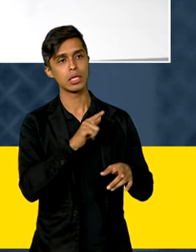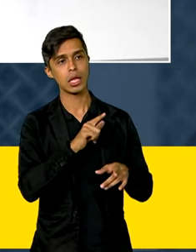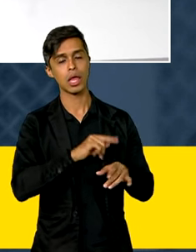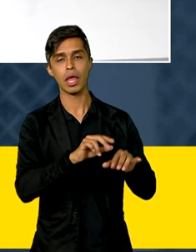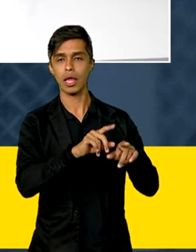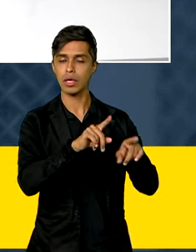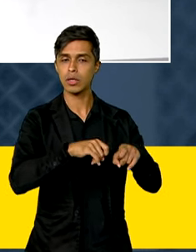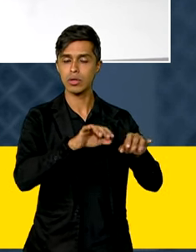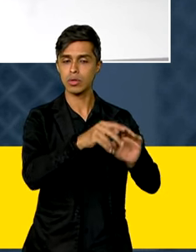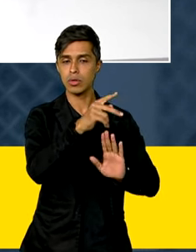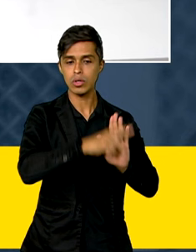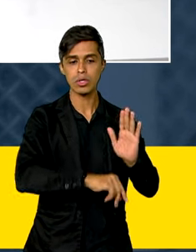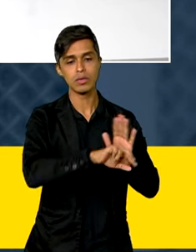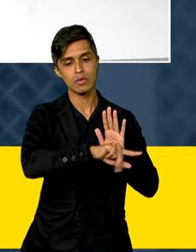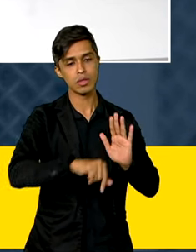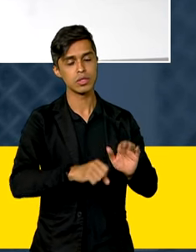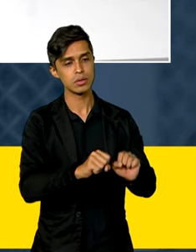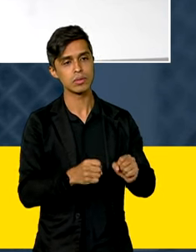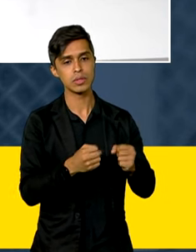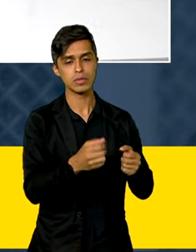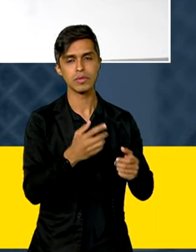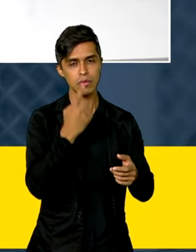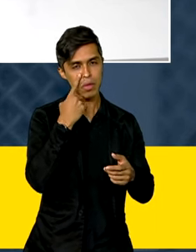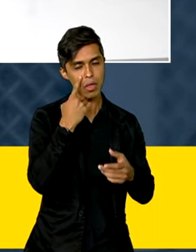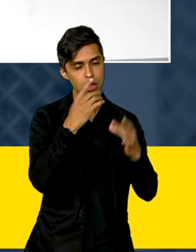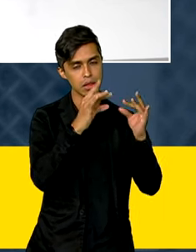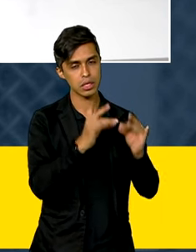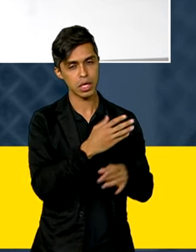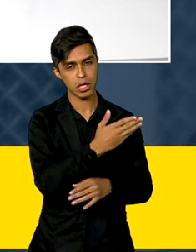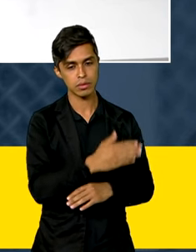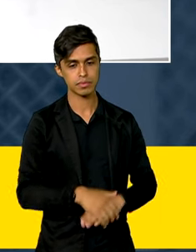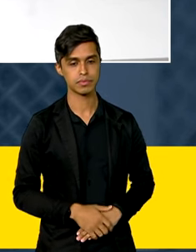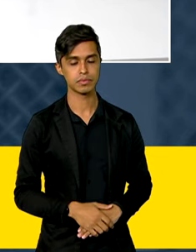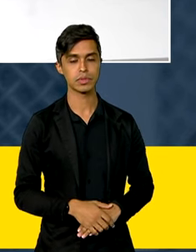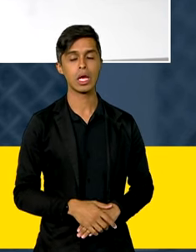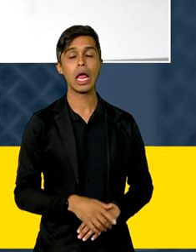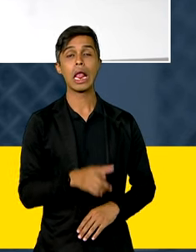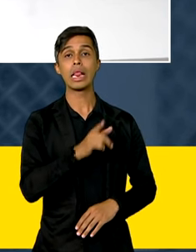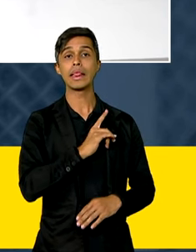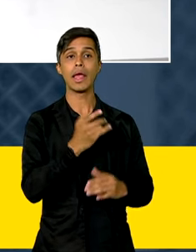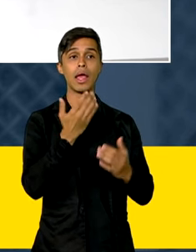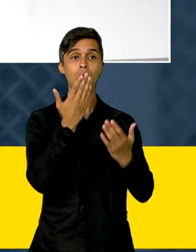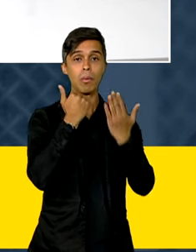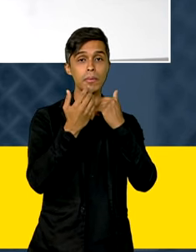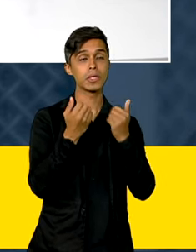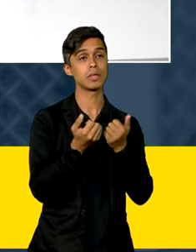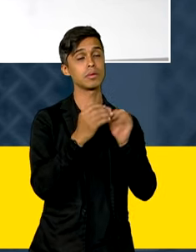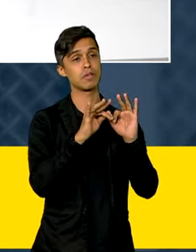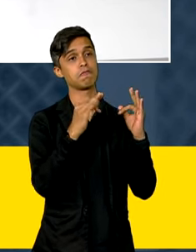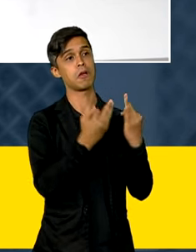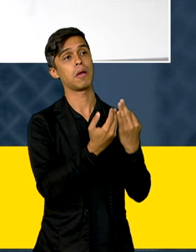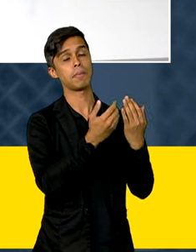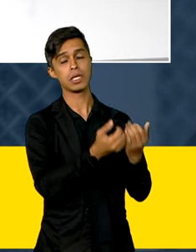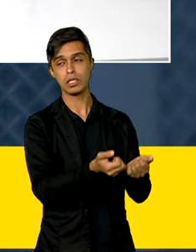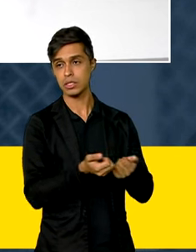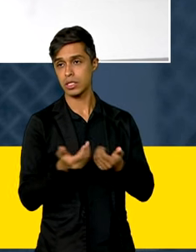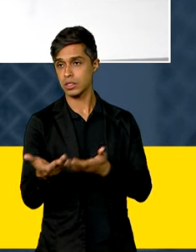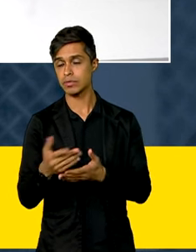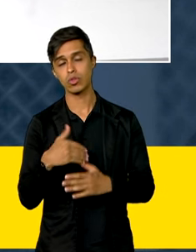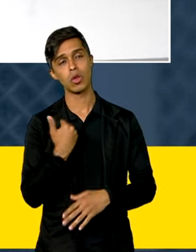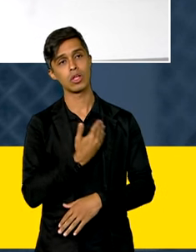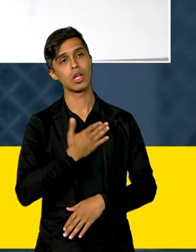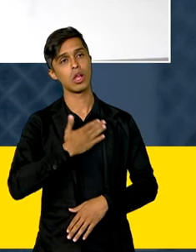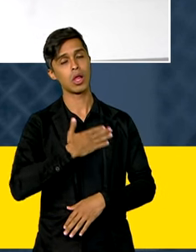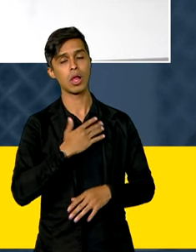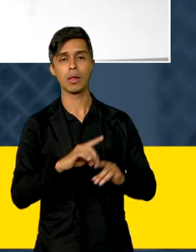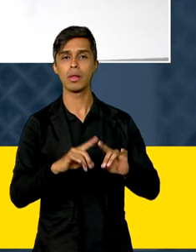agricultoras familiares que participam da iniciativa. Vamos ouvir? Está trazendo alimento para as famílias, né? Isso é muito importante, gratificante para